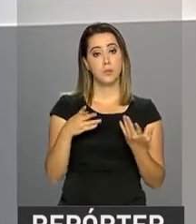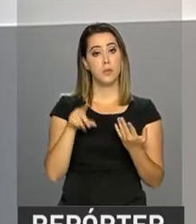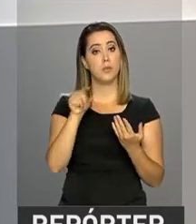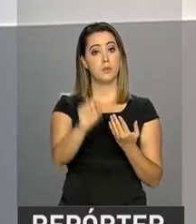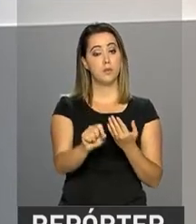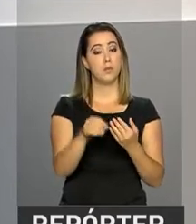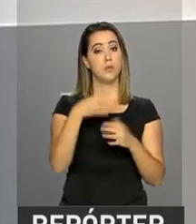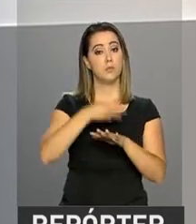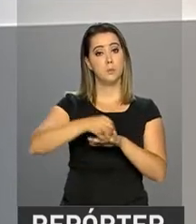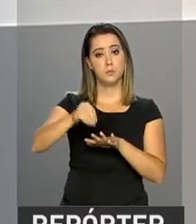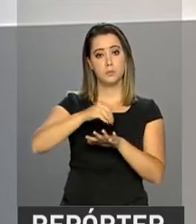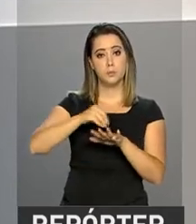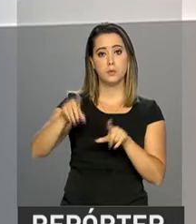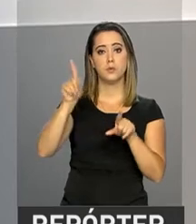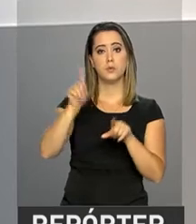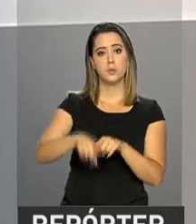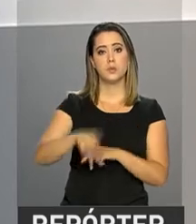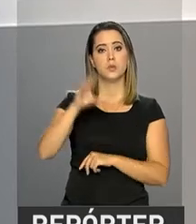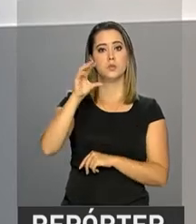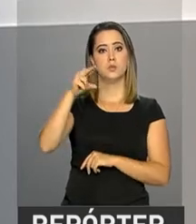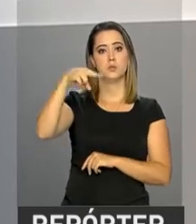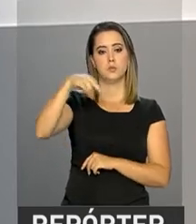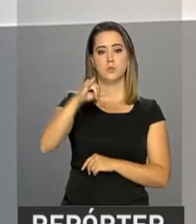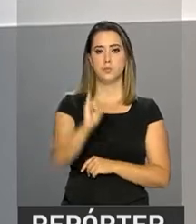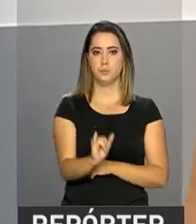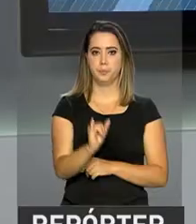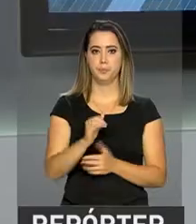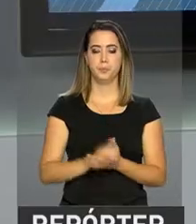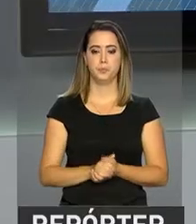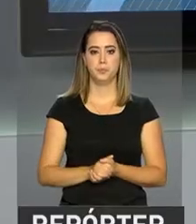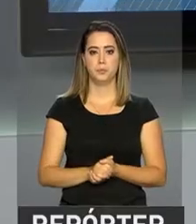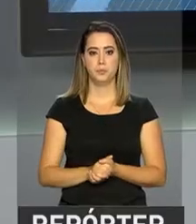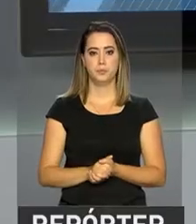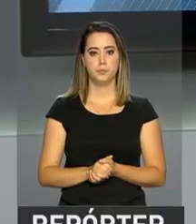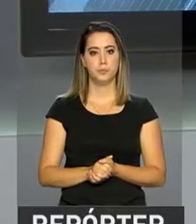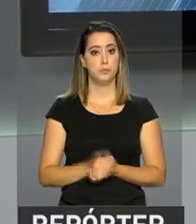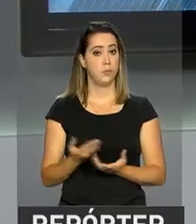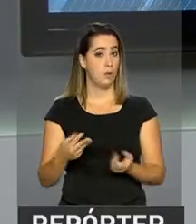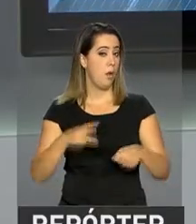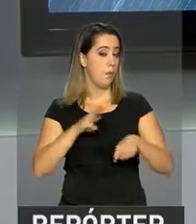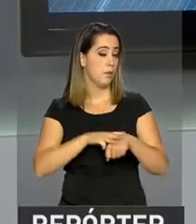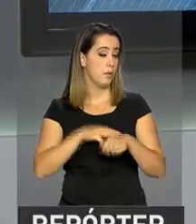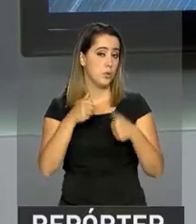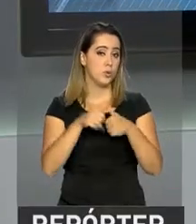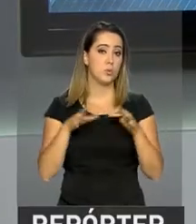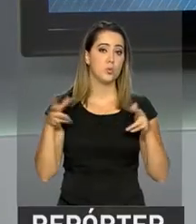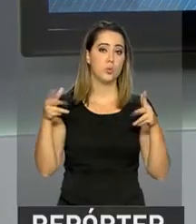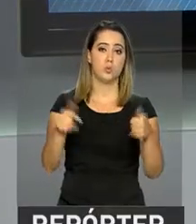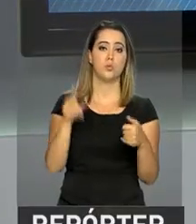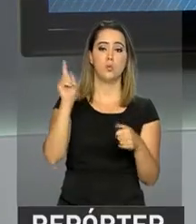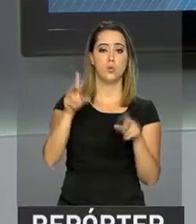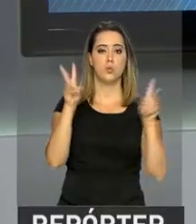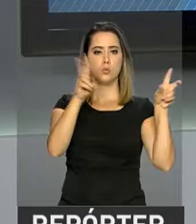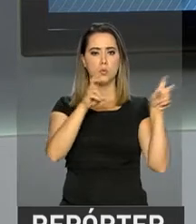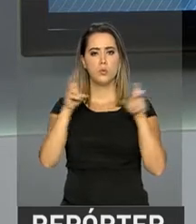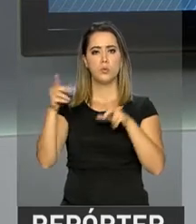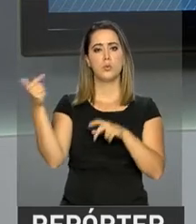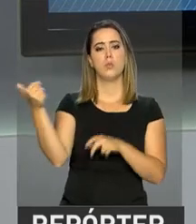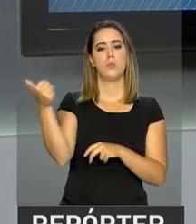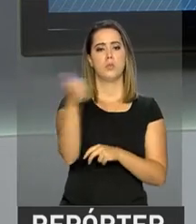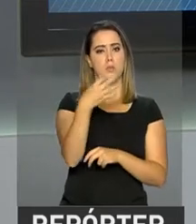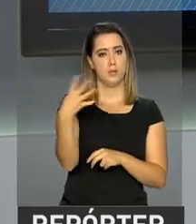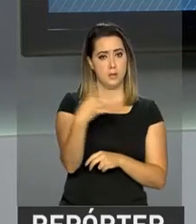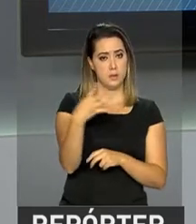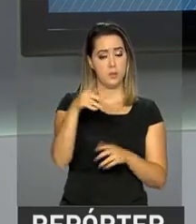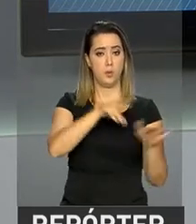informações são da confederação nacional da indústria a matemática está em tudo esse é o tema da 14ª